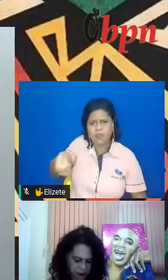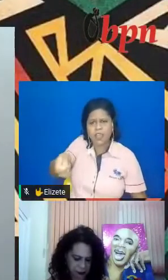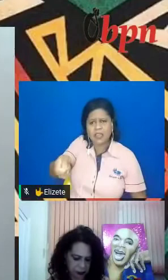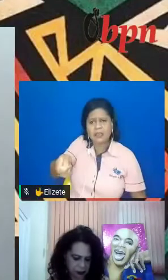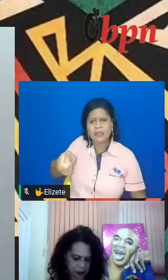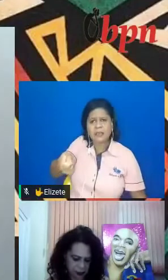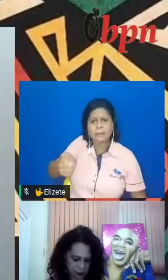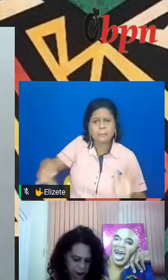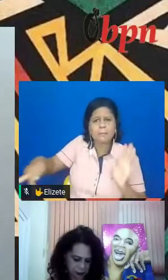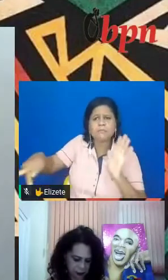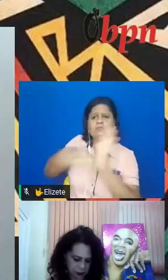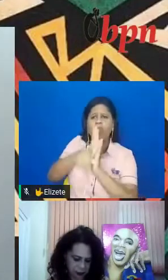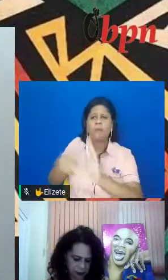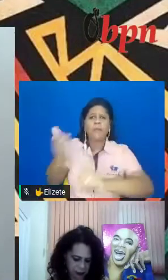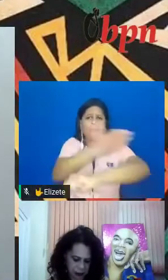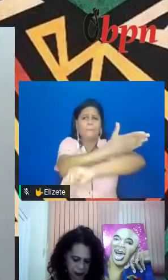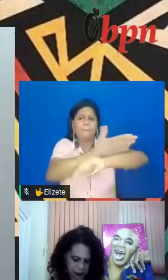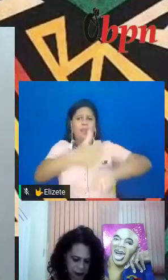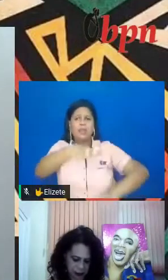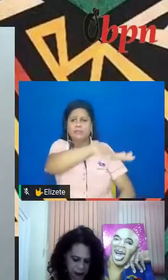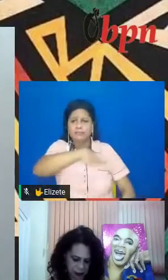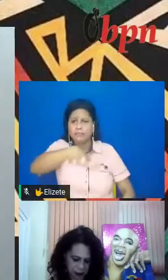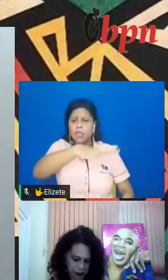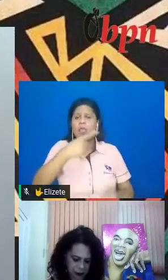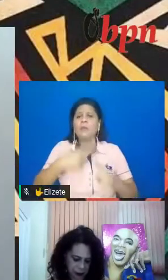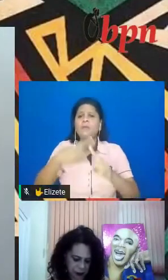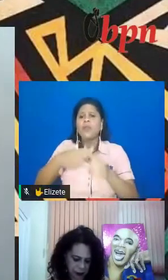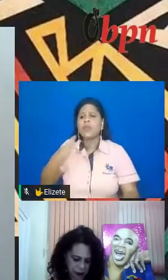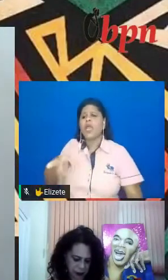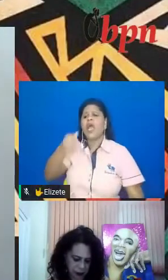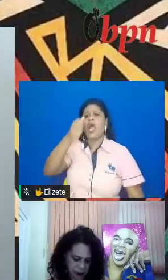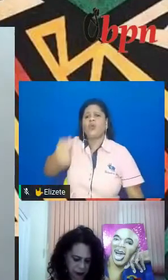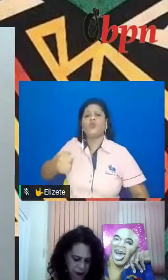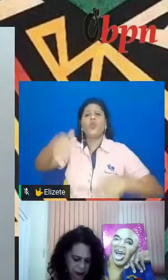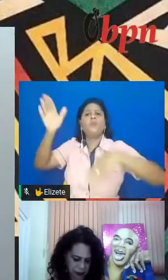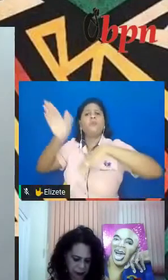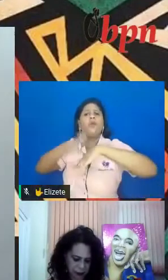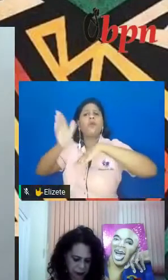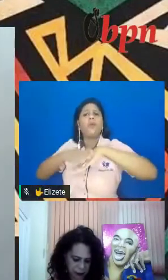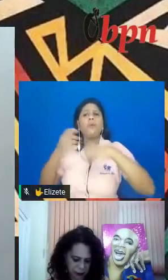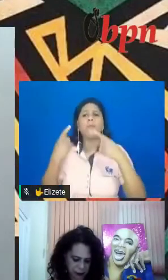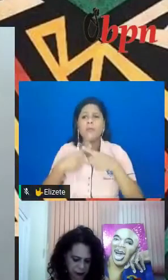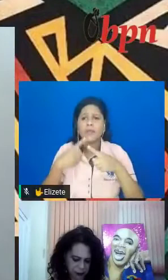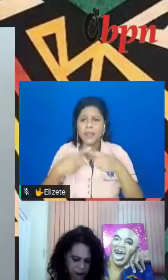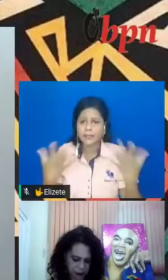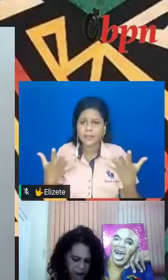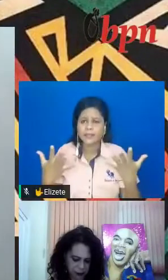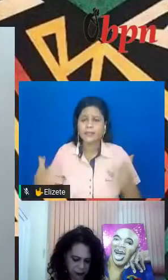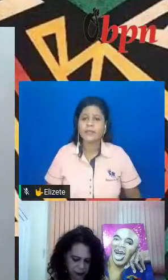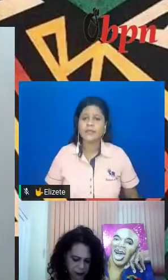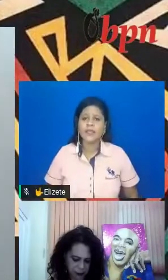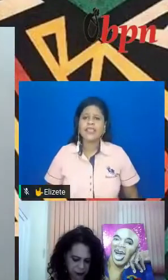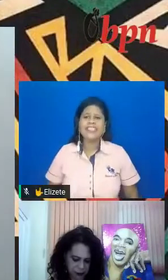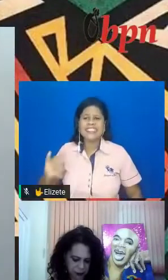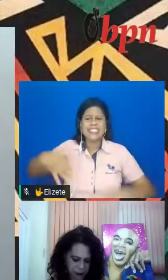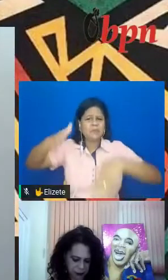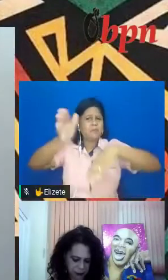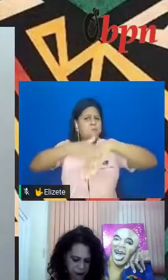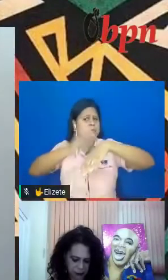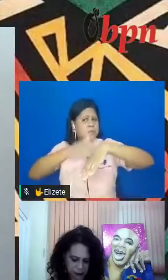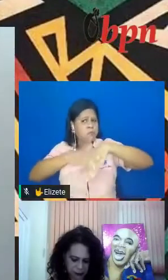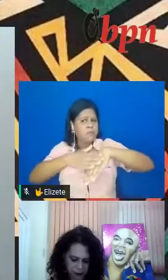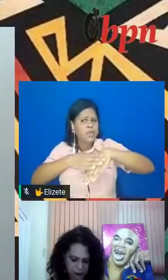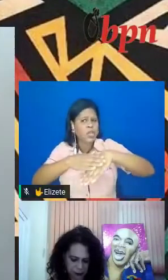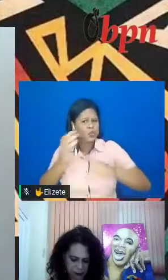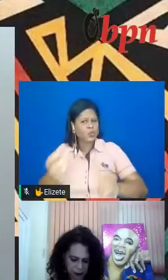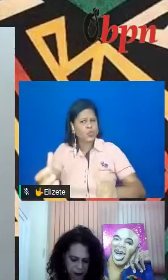branca. Por que autoria, autoridade? Porque quem tem autoria, quem domina a